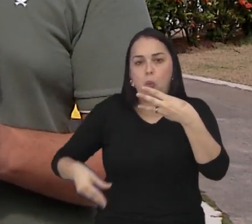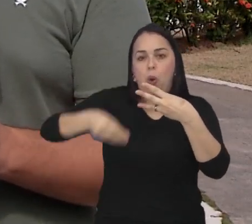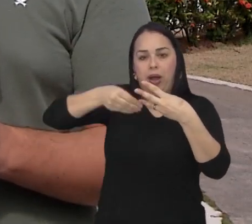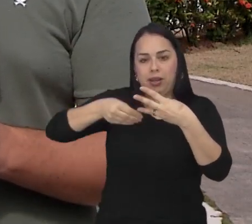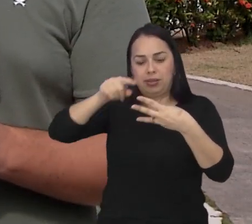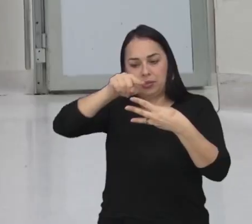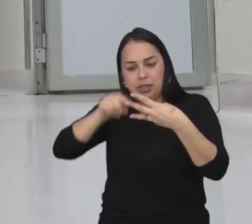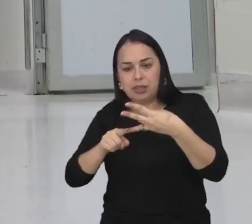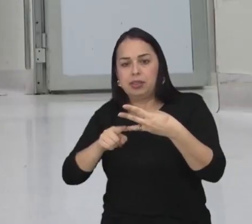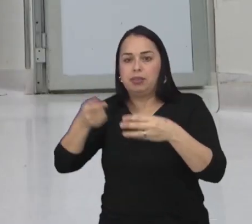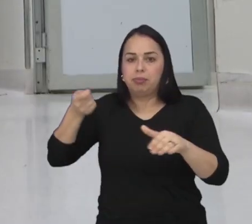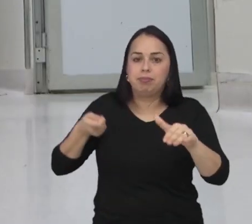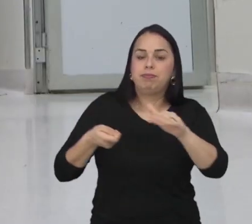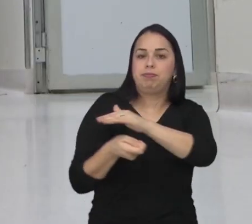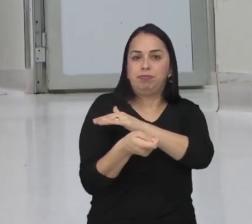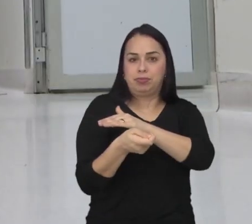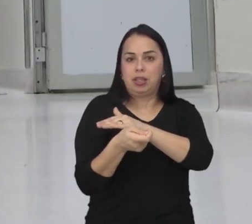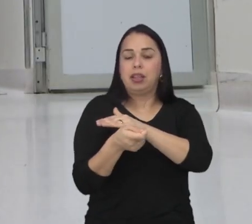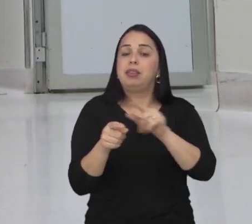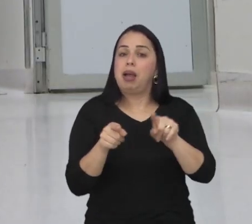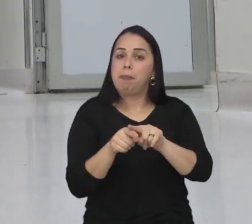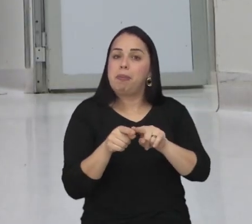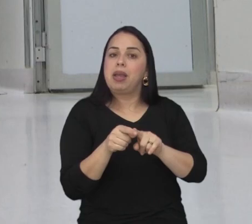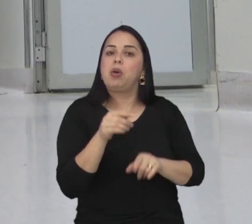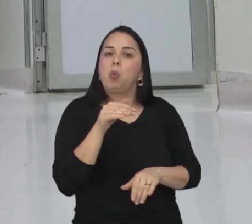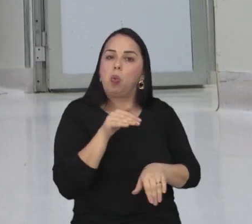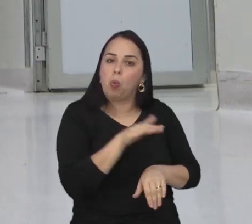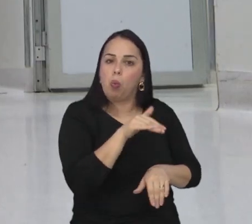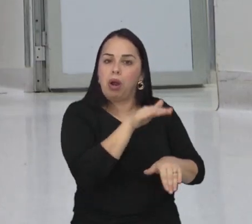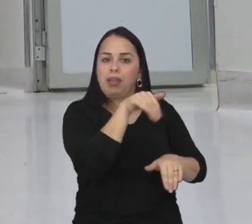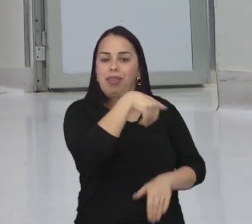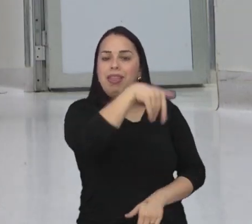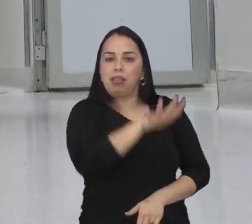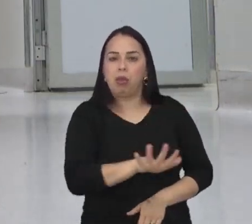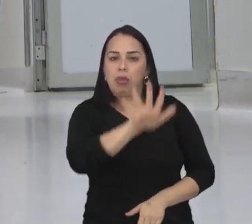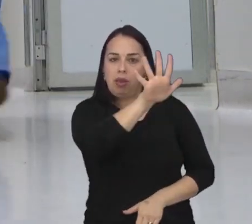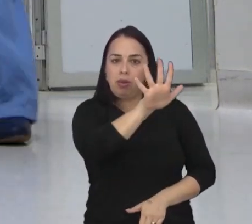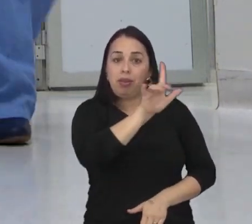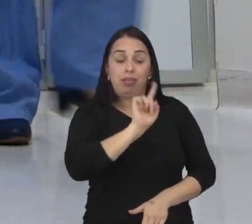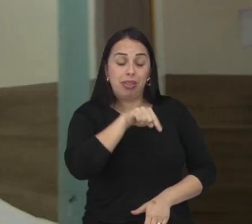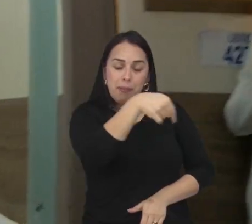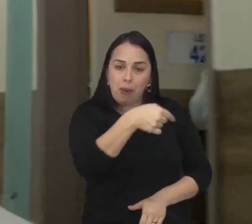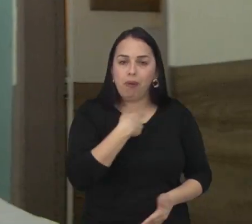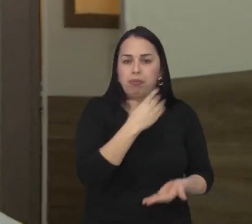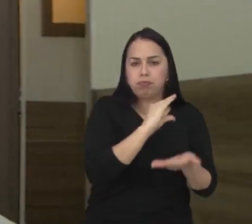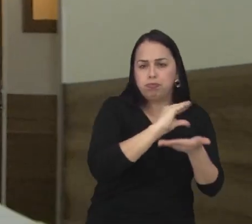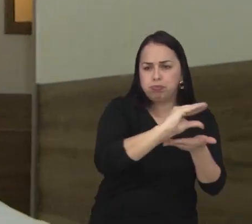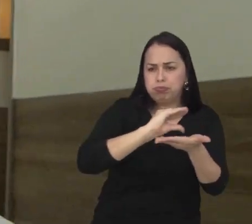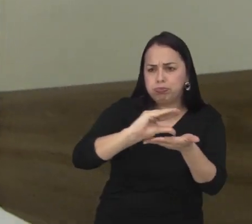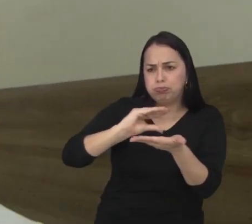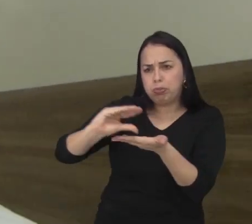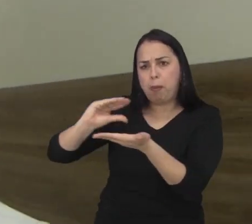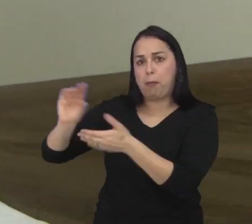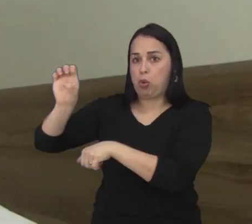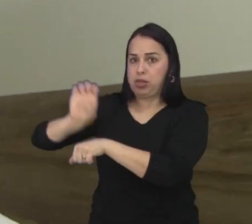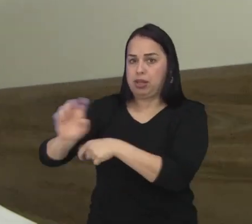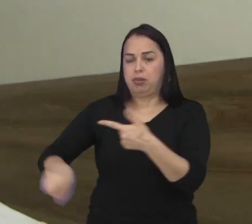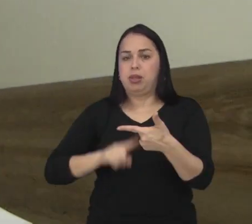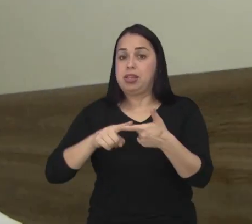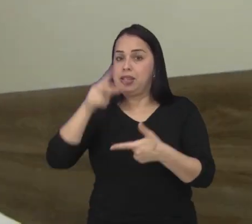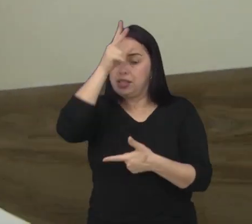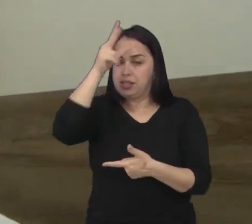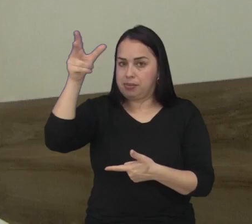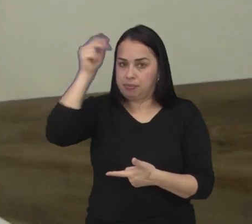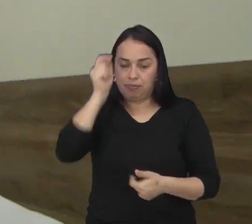do PIB capital destinado à saúde vai para o Fundo Nacional de saúde e de lá é feito repasse para